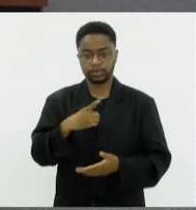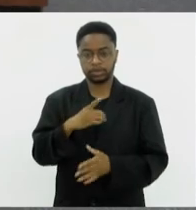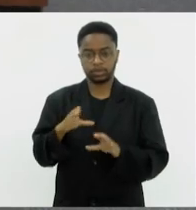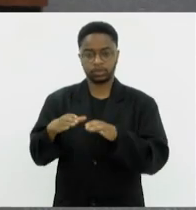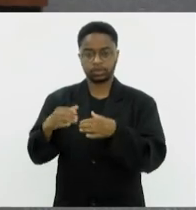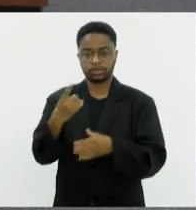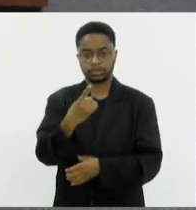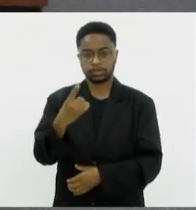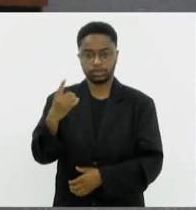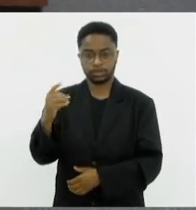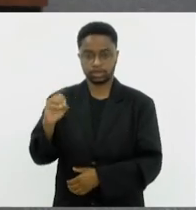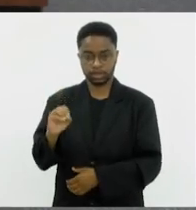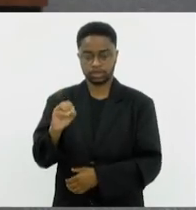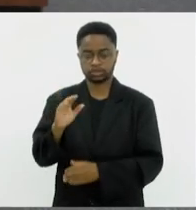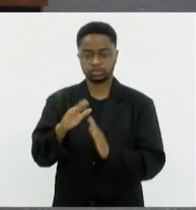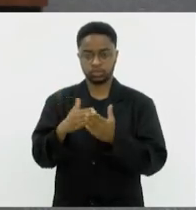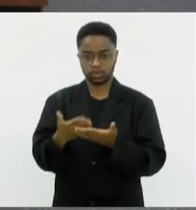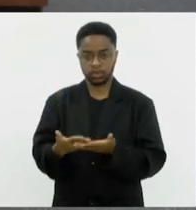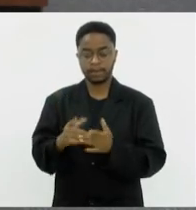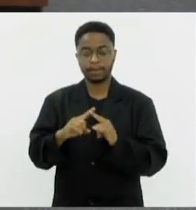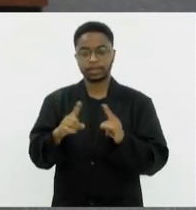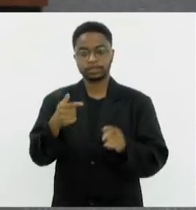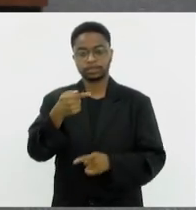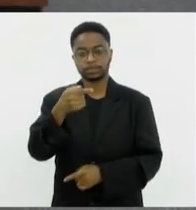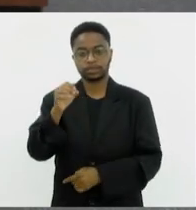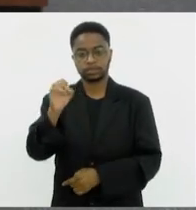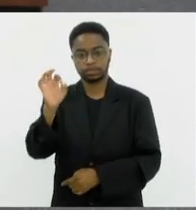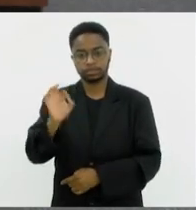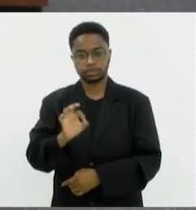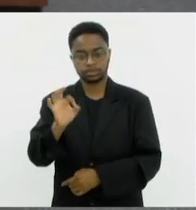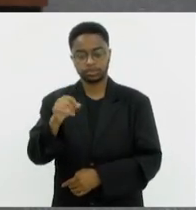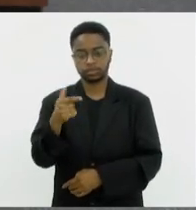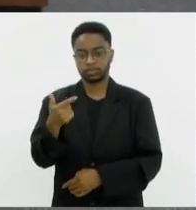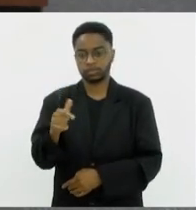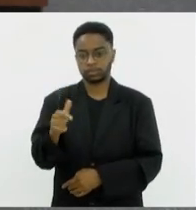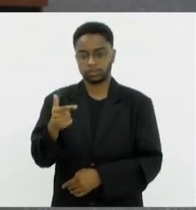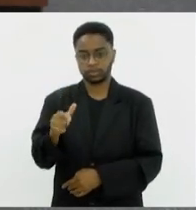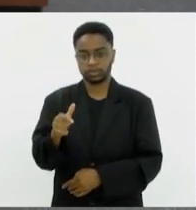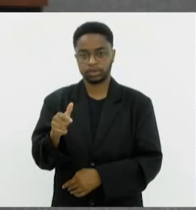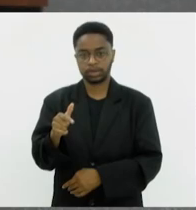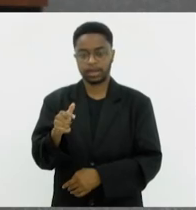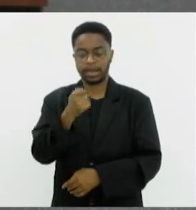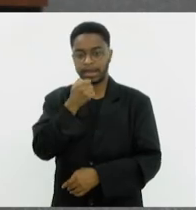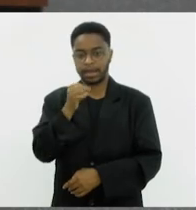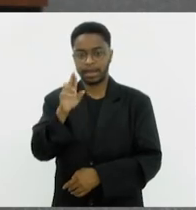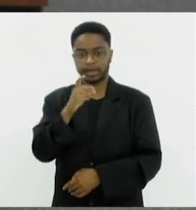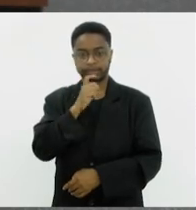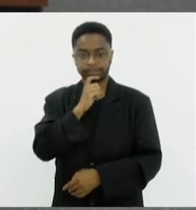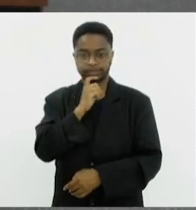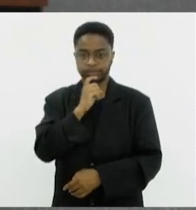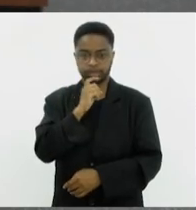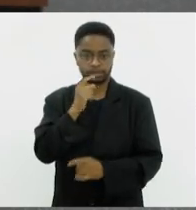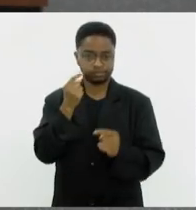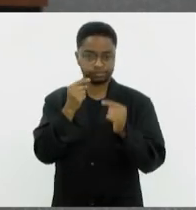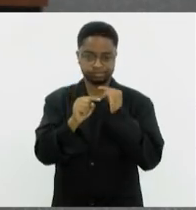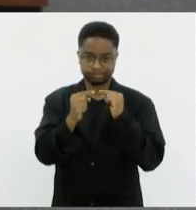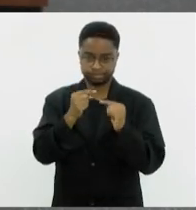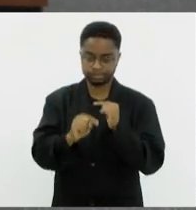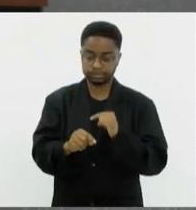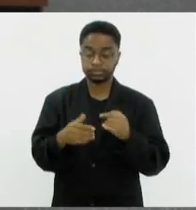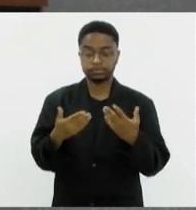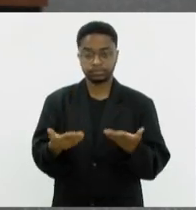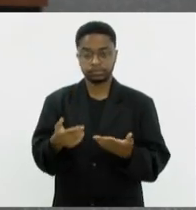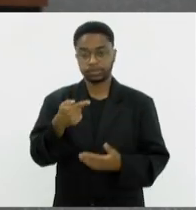gente visitou, 70% delas não têm climatização de forma adequada. Sendo que